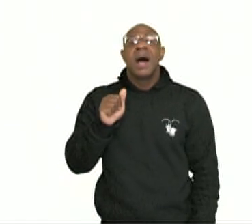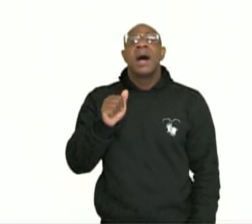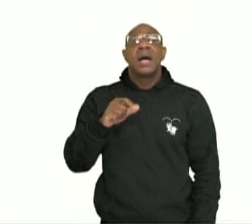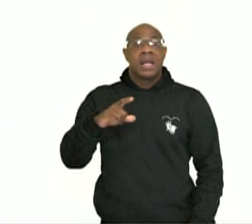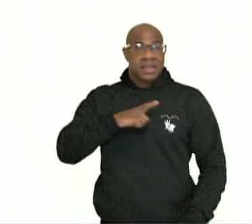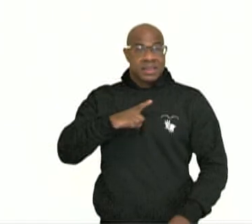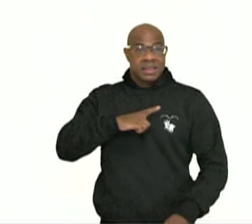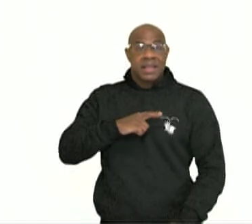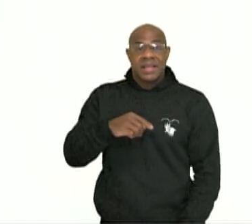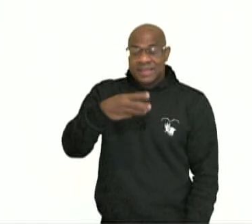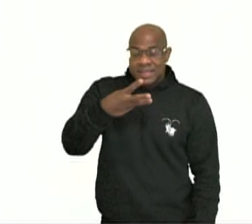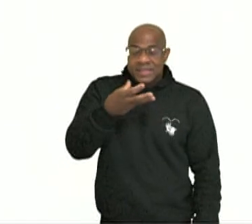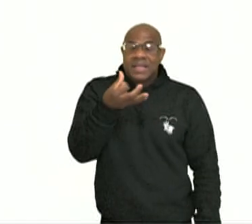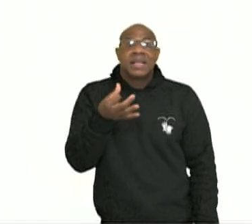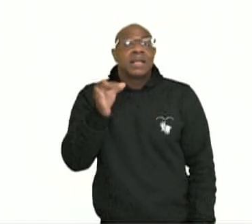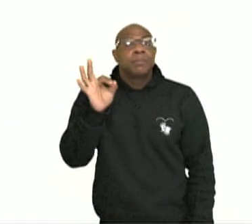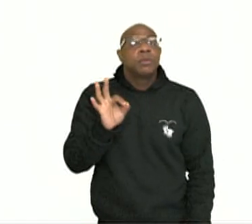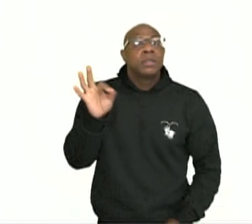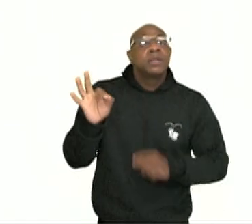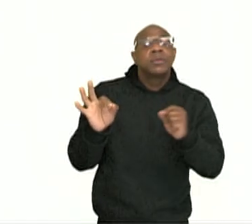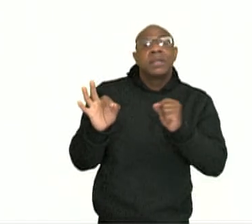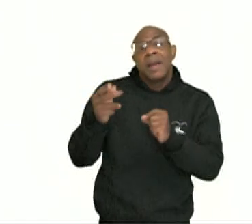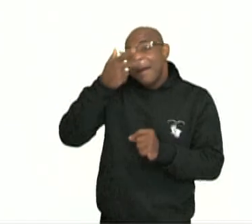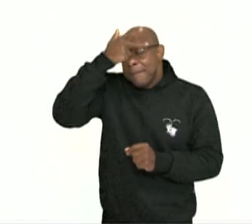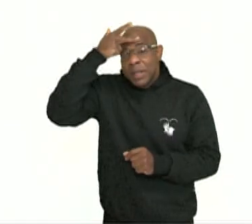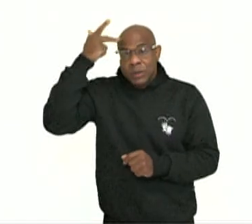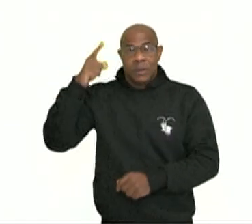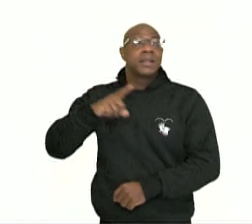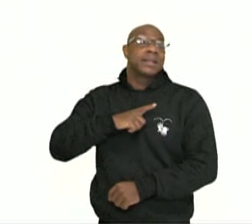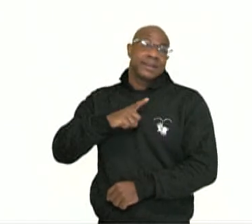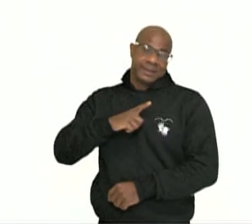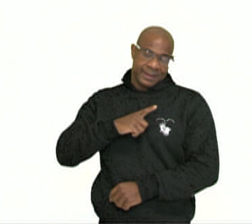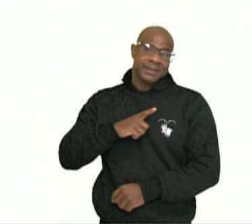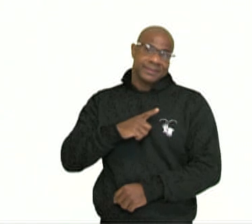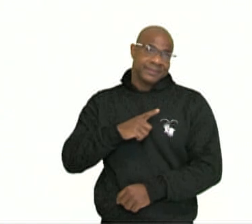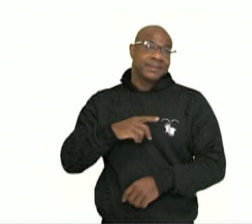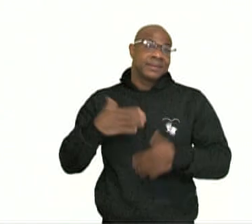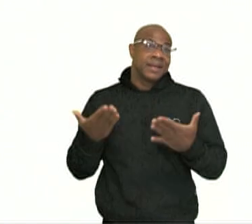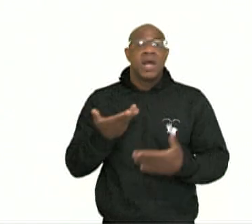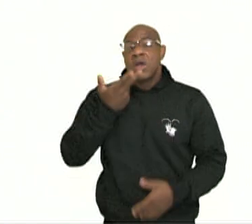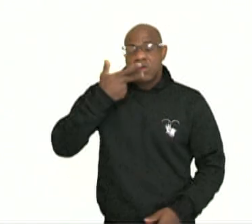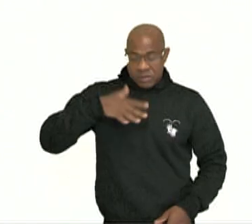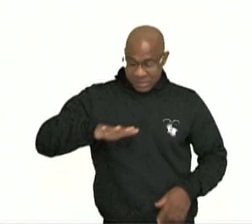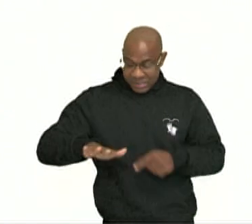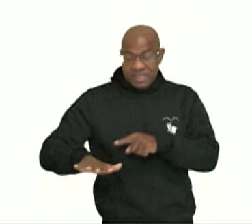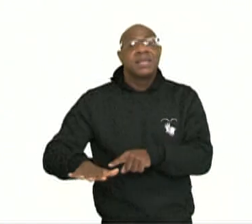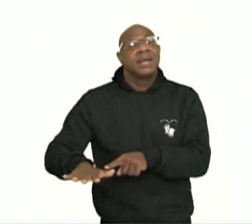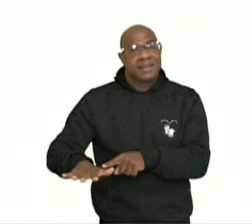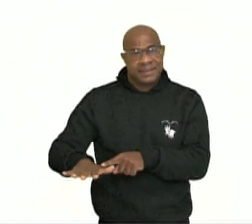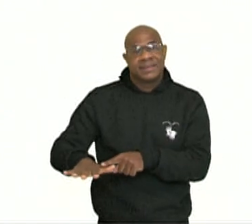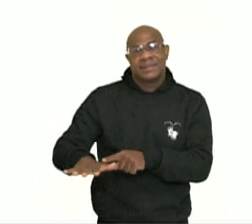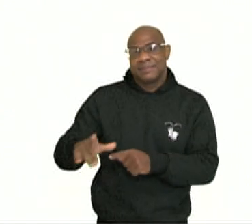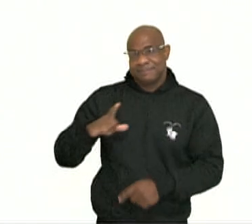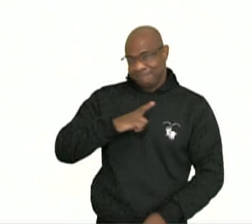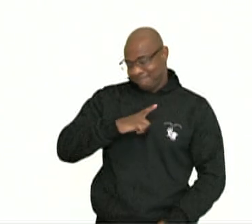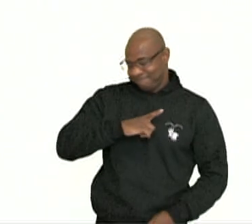afeta 36% da população, entre as crianças, mais da